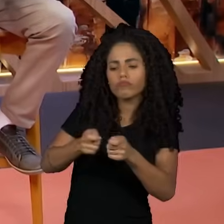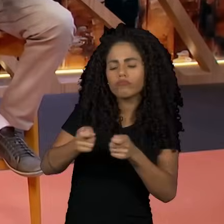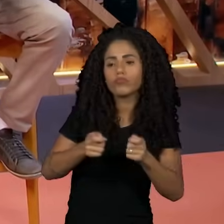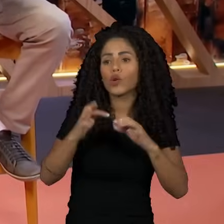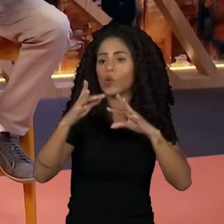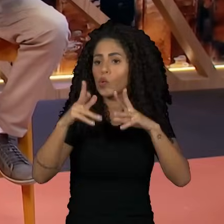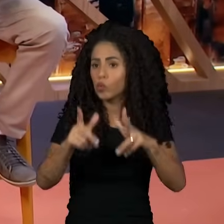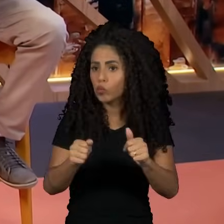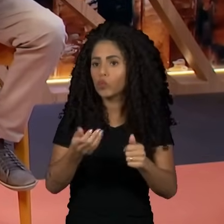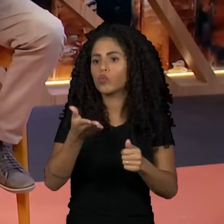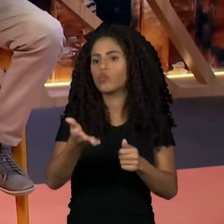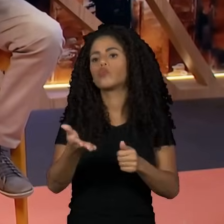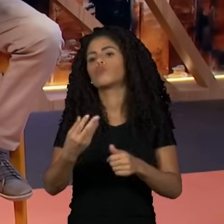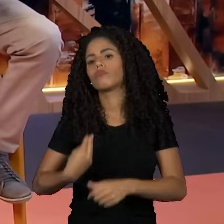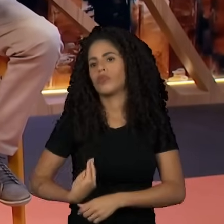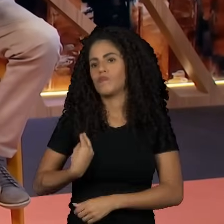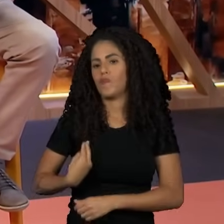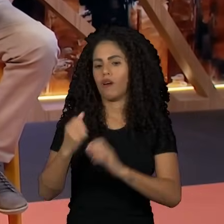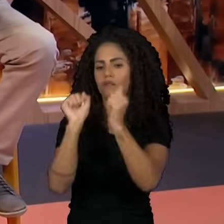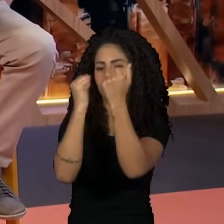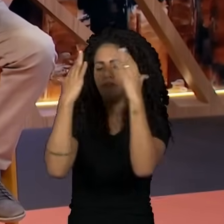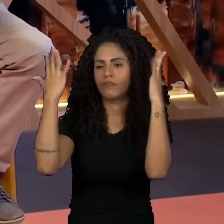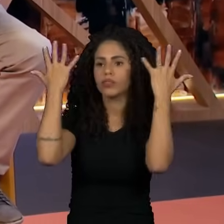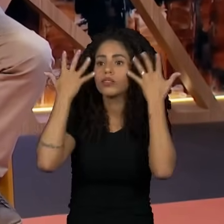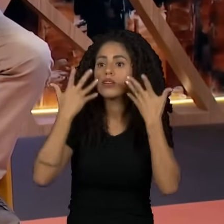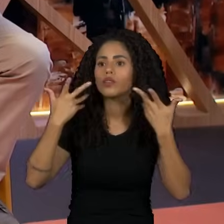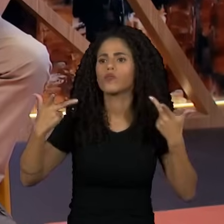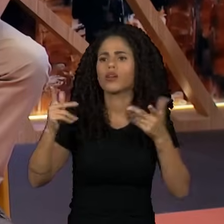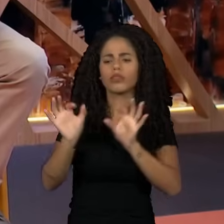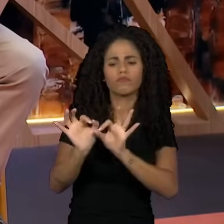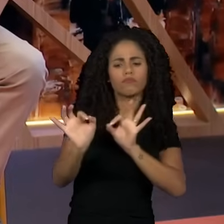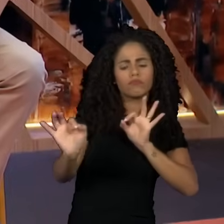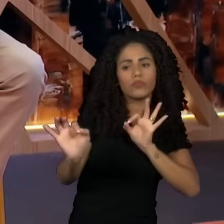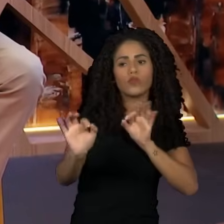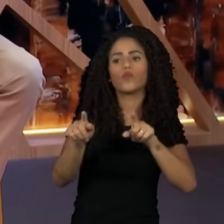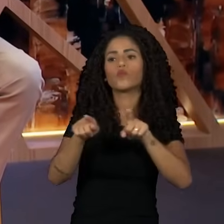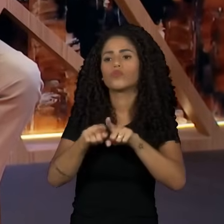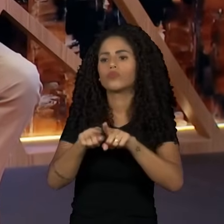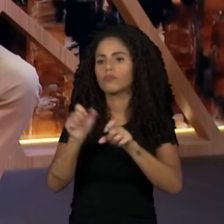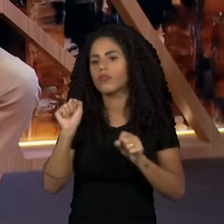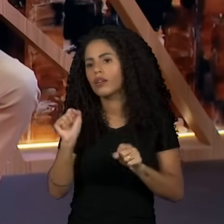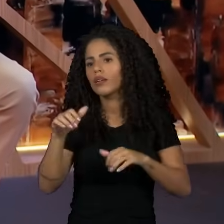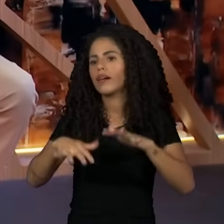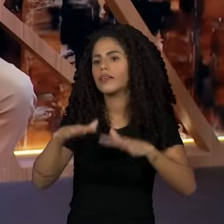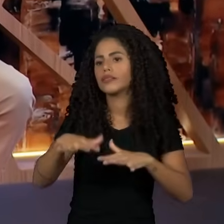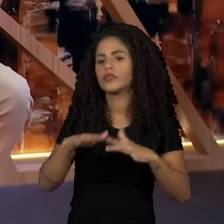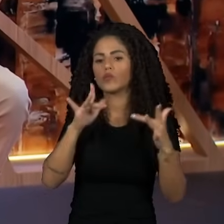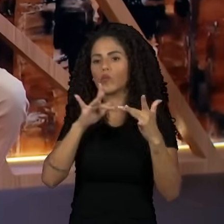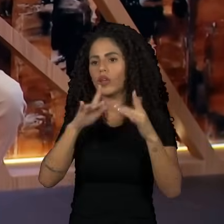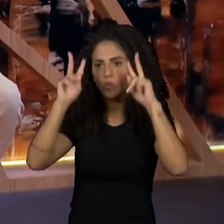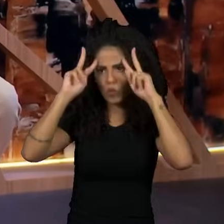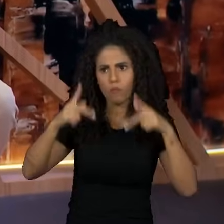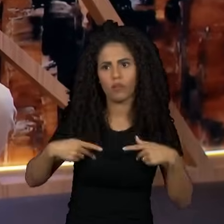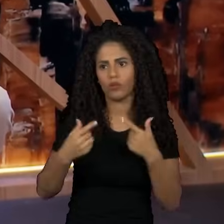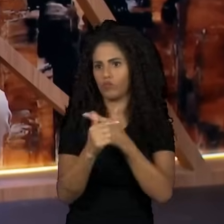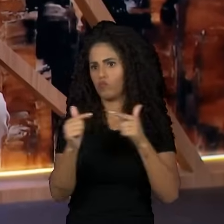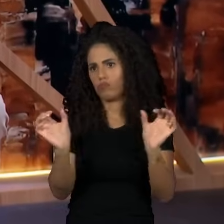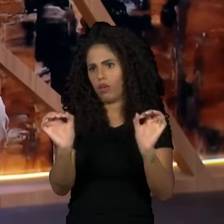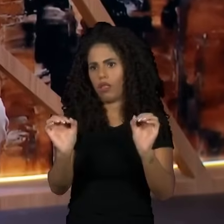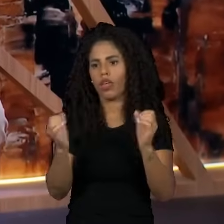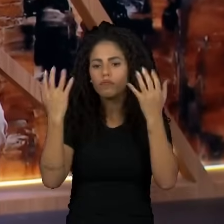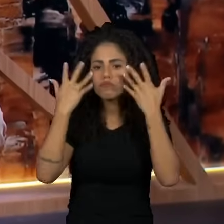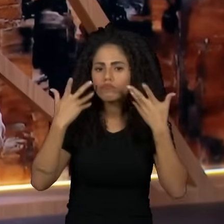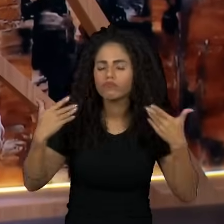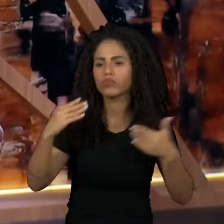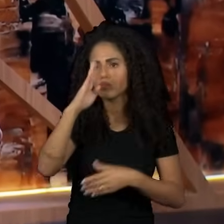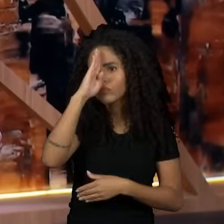populações dos animais que vivem na natureza, né? Para que não ocorra nem a extinção desses animais, ou seja, que não tenha indivíduos, né, presentes na natureza, e